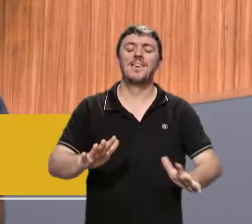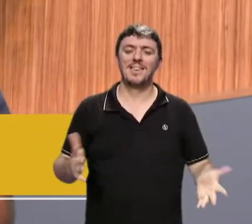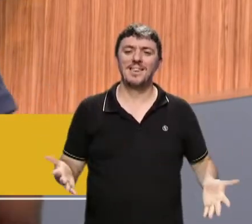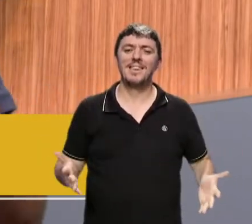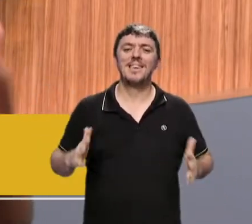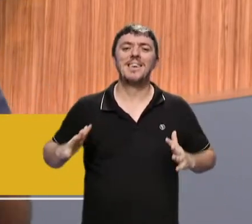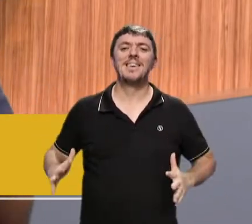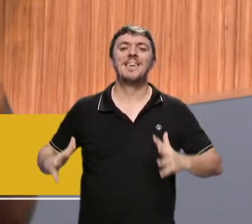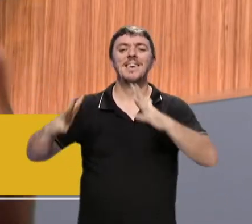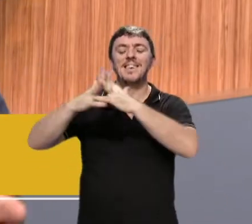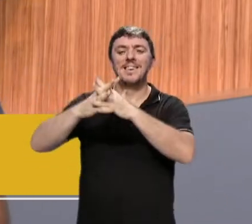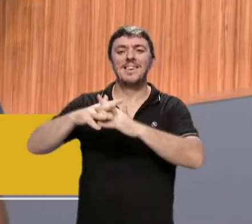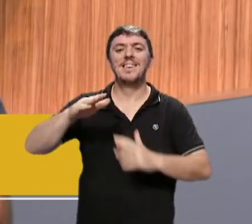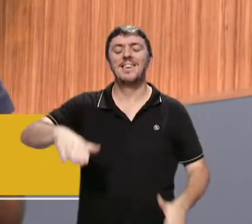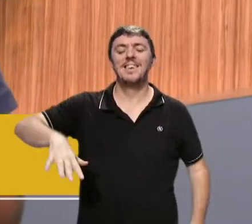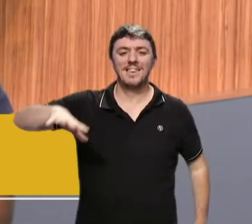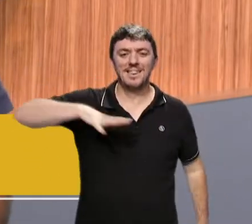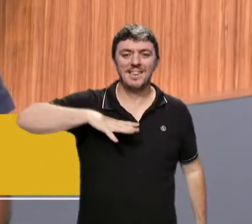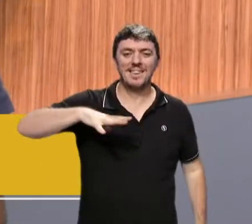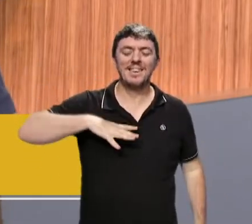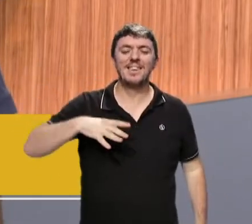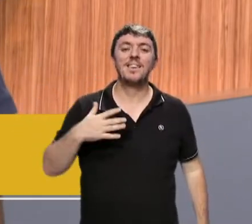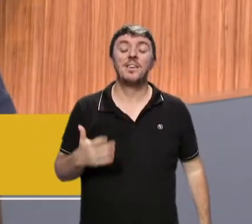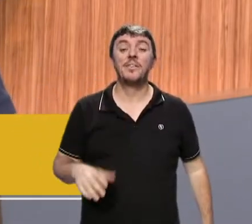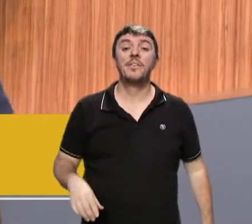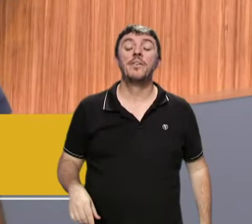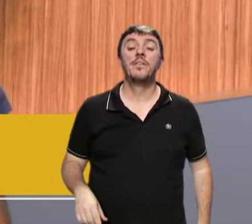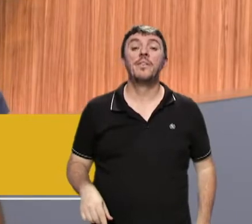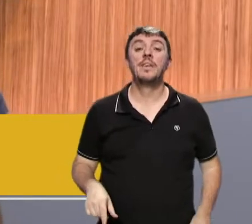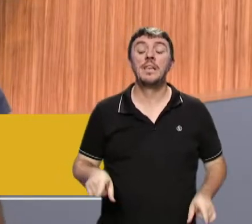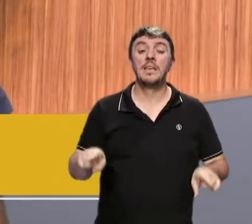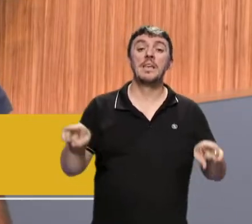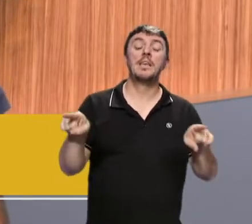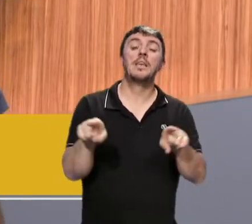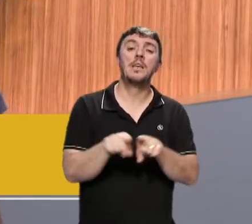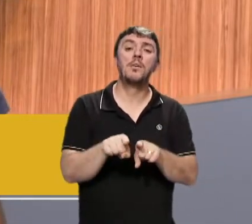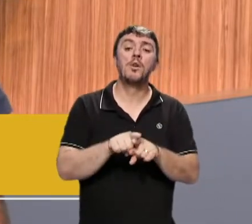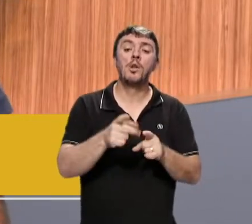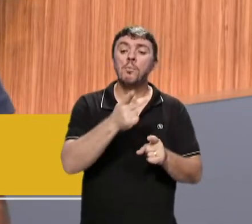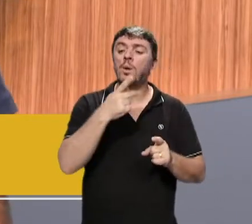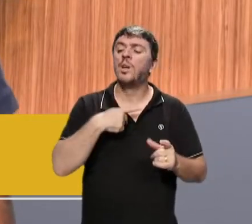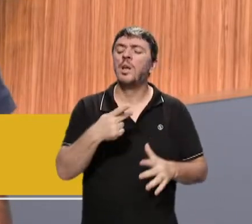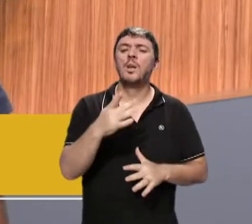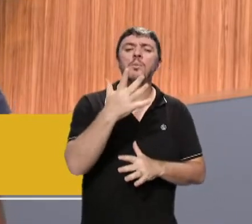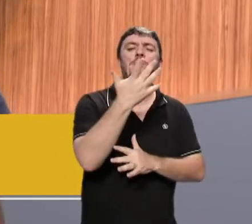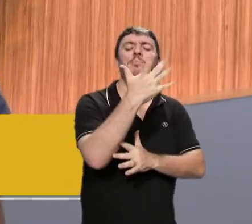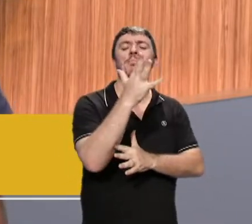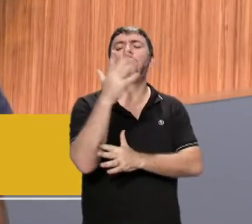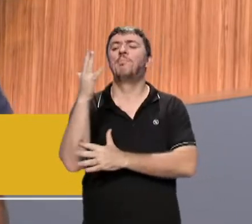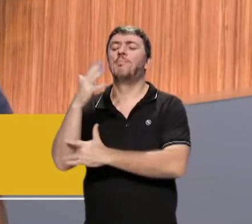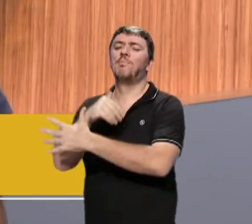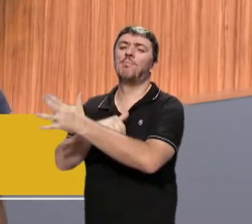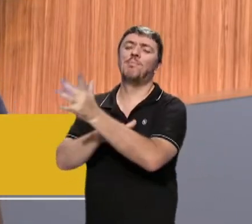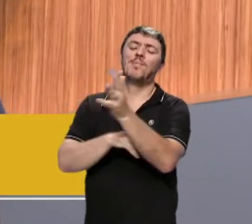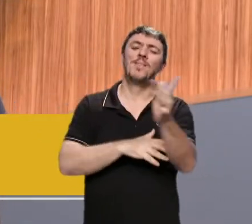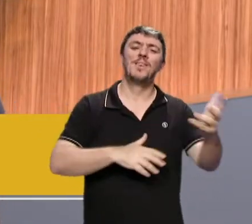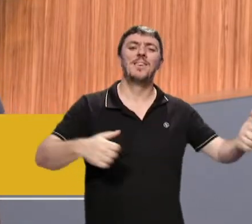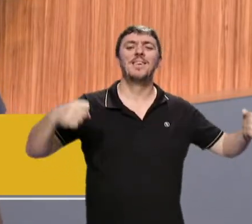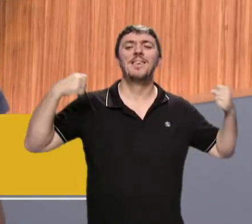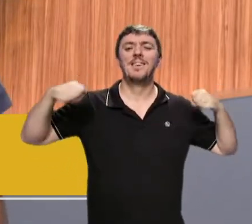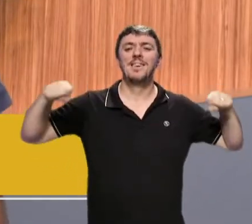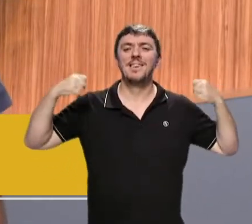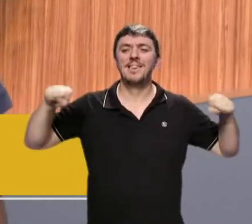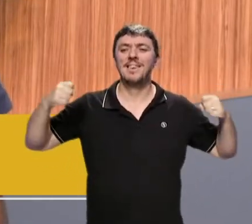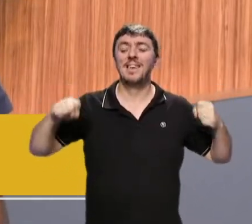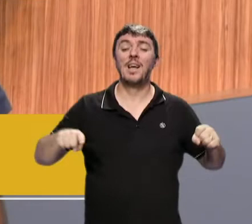para o parque, né? Foi para os parques, saiu de casa. Mas também tem muita gente procurando essa conexão com a natureza, fazer atividades físicas. Lembrando, minha